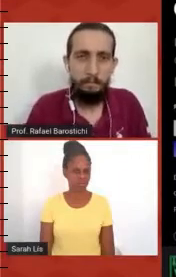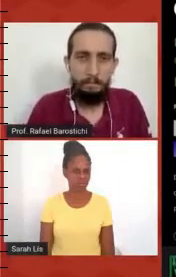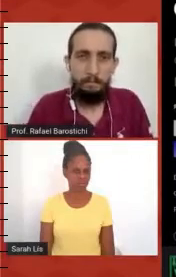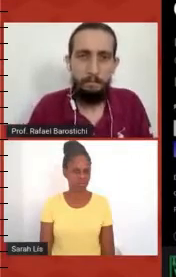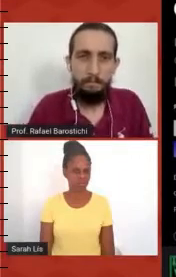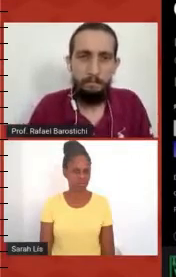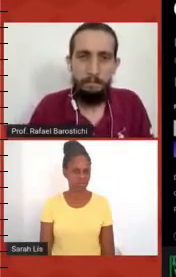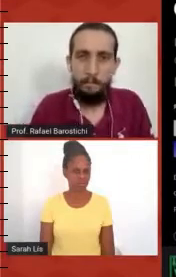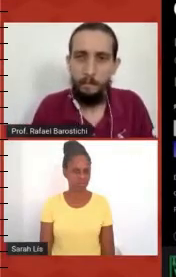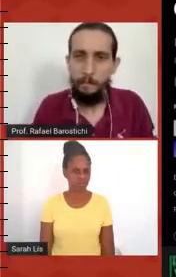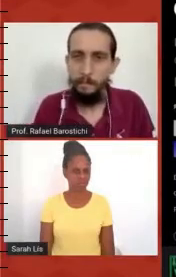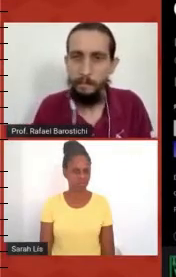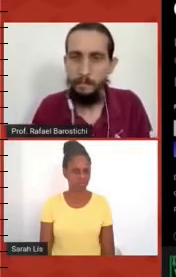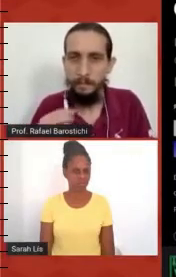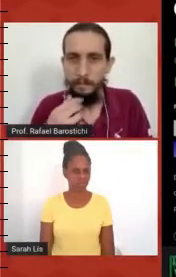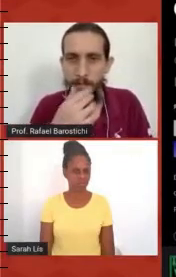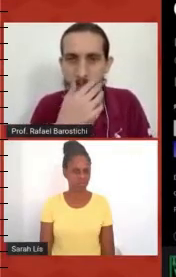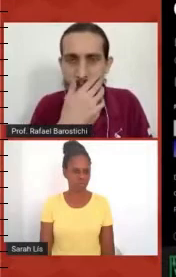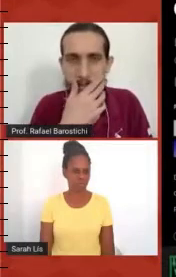I